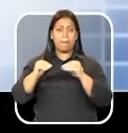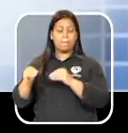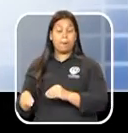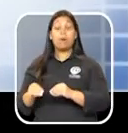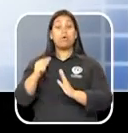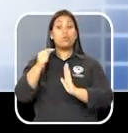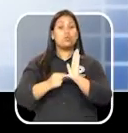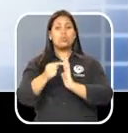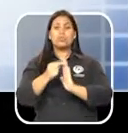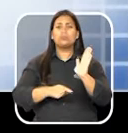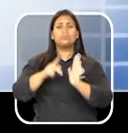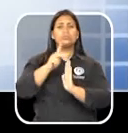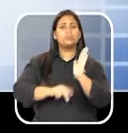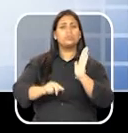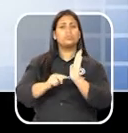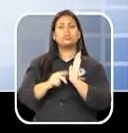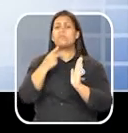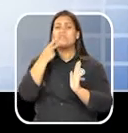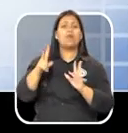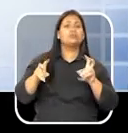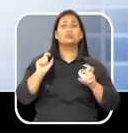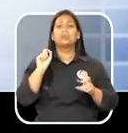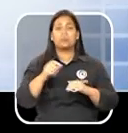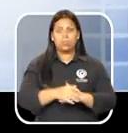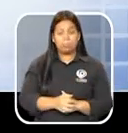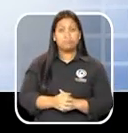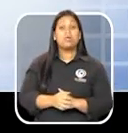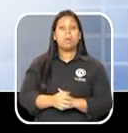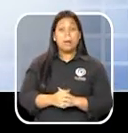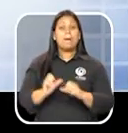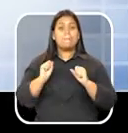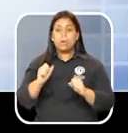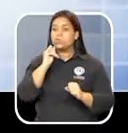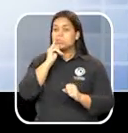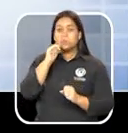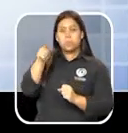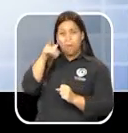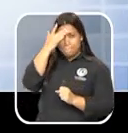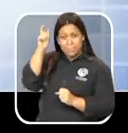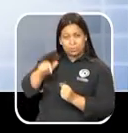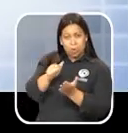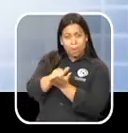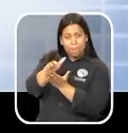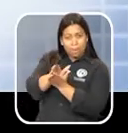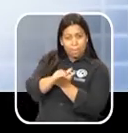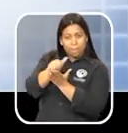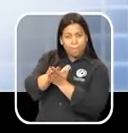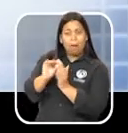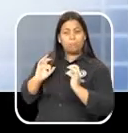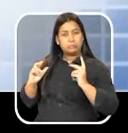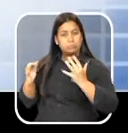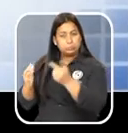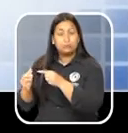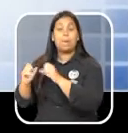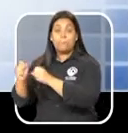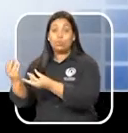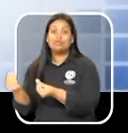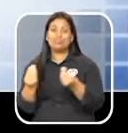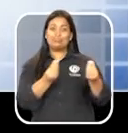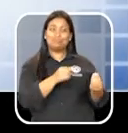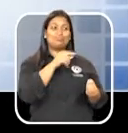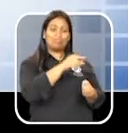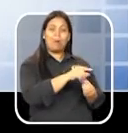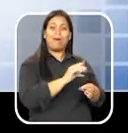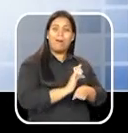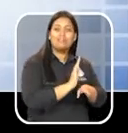que dispõe sobre a destinação da prestação pecuniária de infração ambiental para a implementação de políticas municipais de